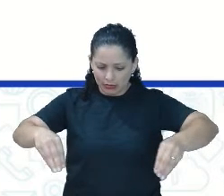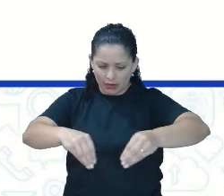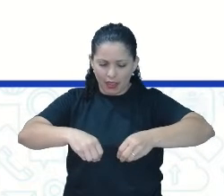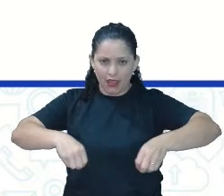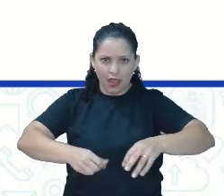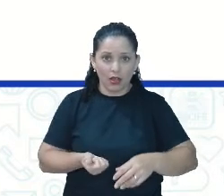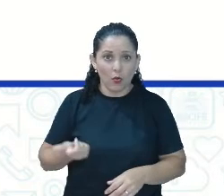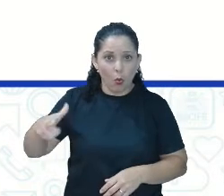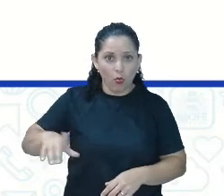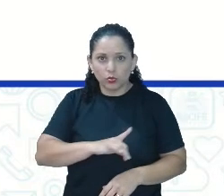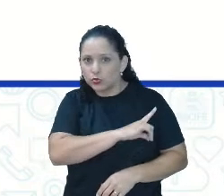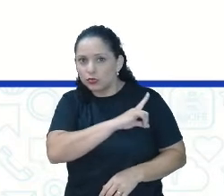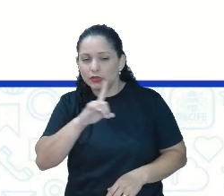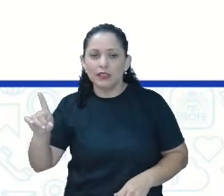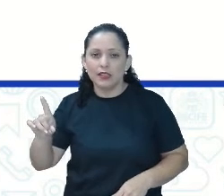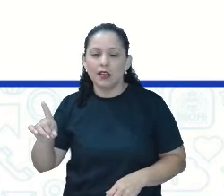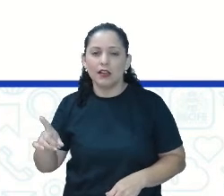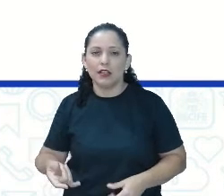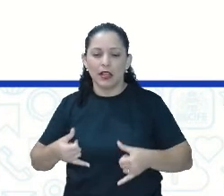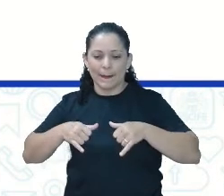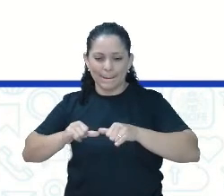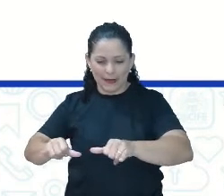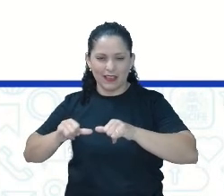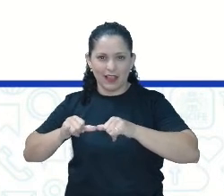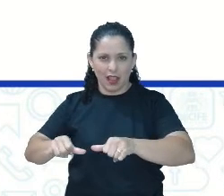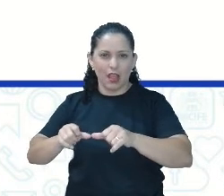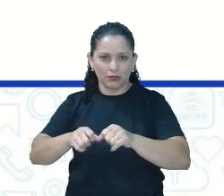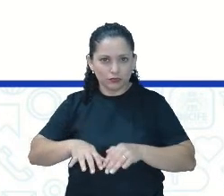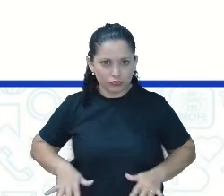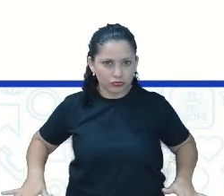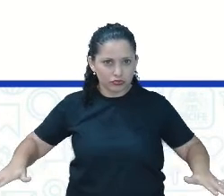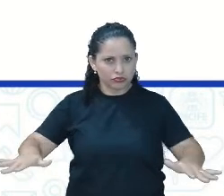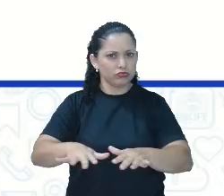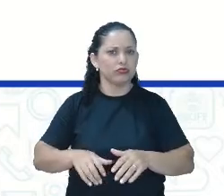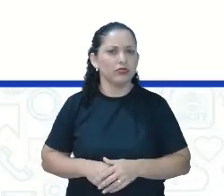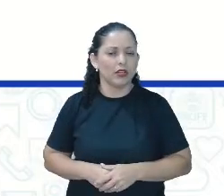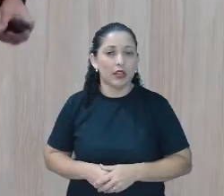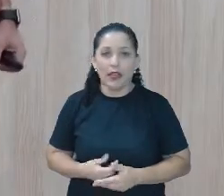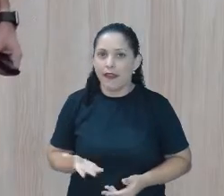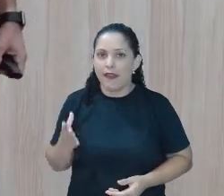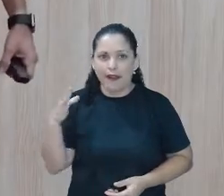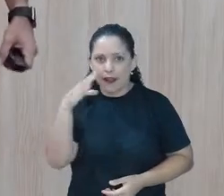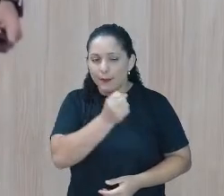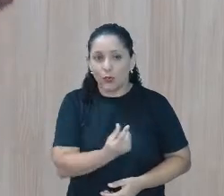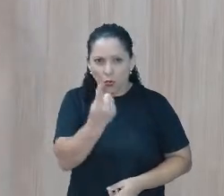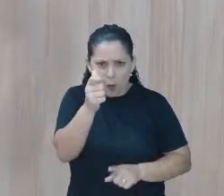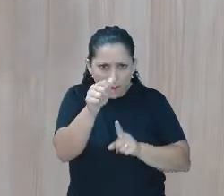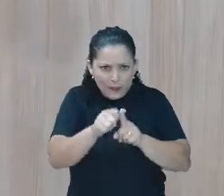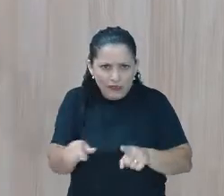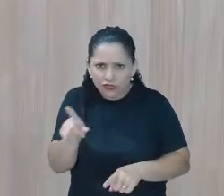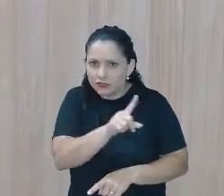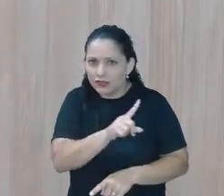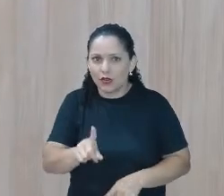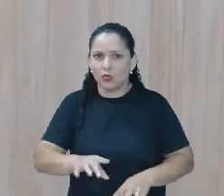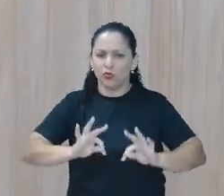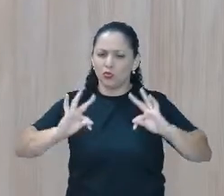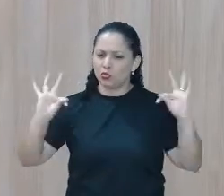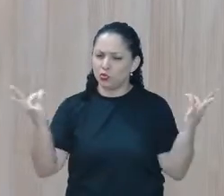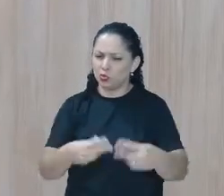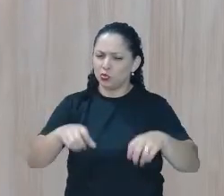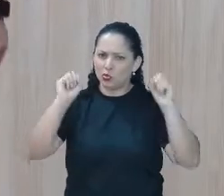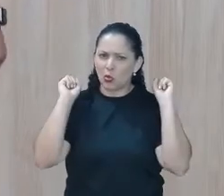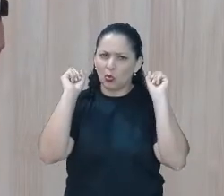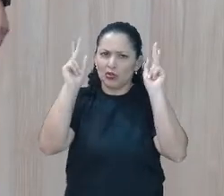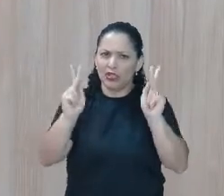dia, principalmente esses supermercados de atacado, né? Sim. Meu amigo, não dá um mês não, já está tudo pronto, já está